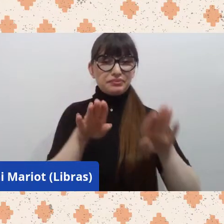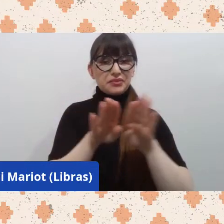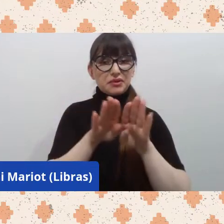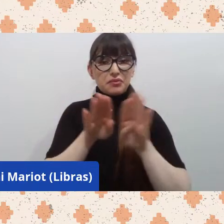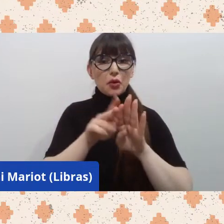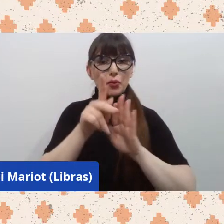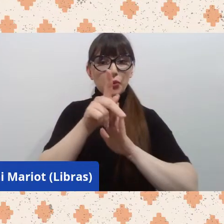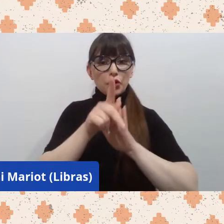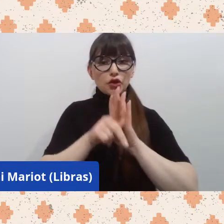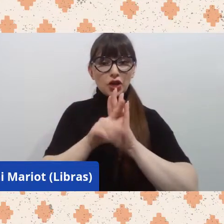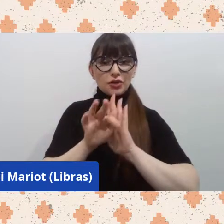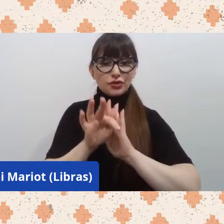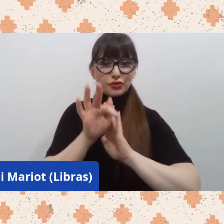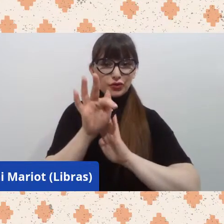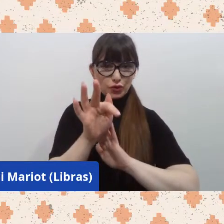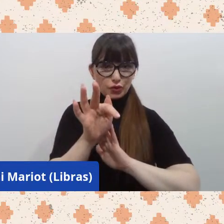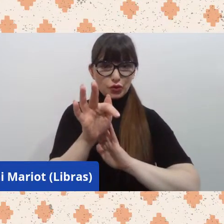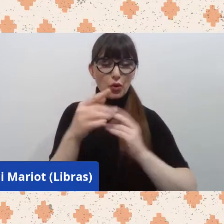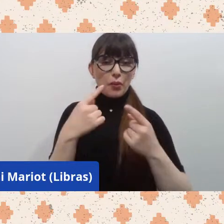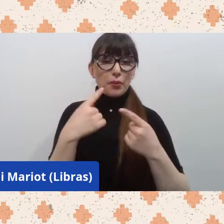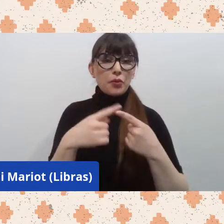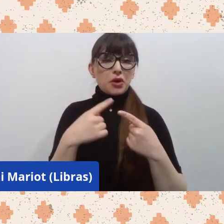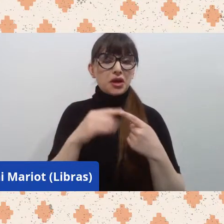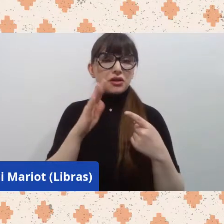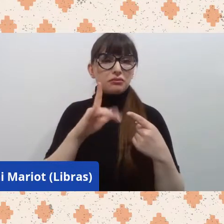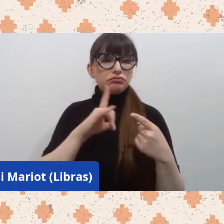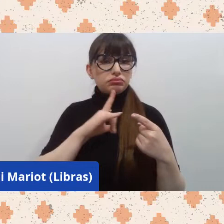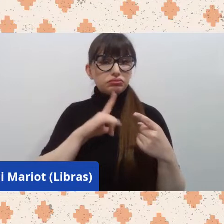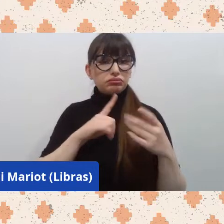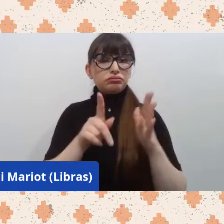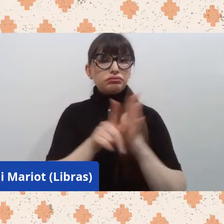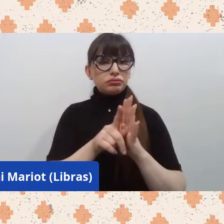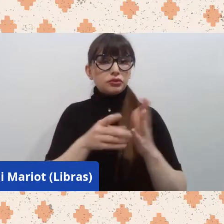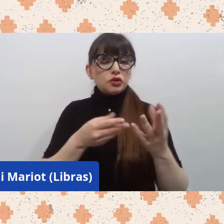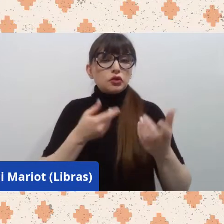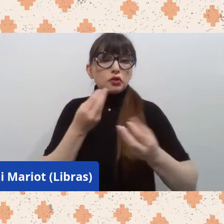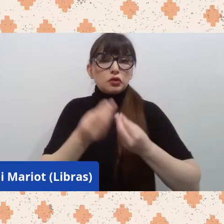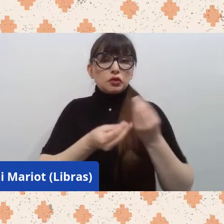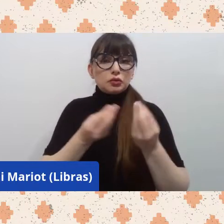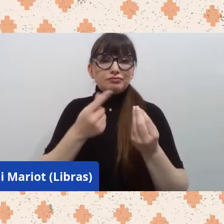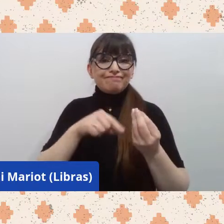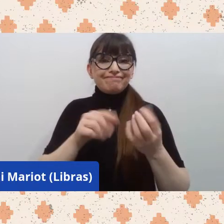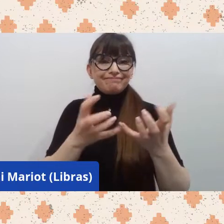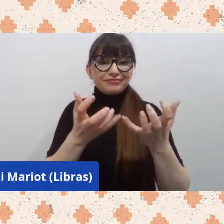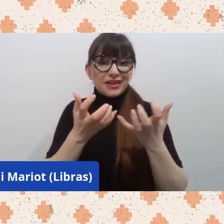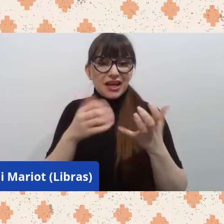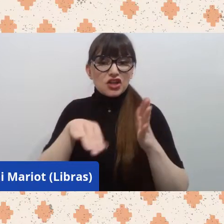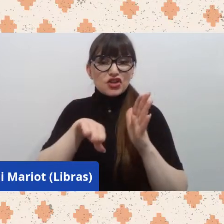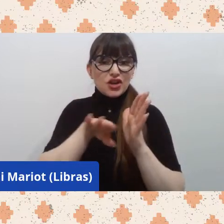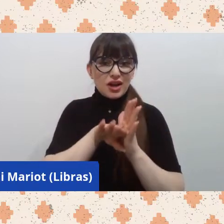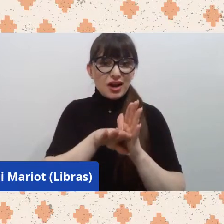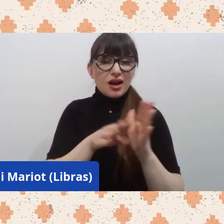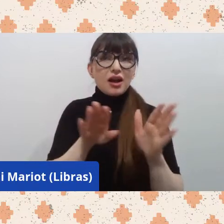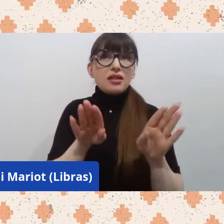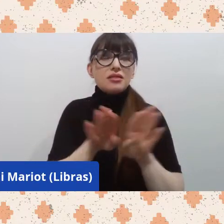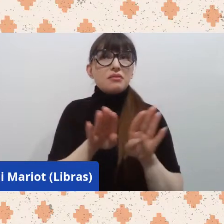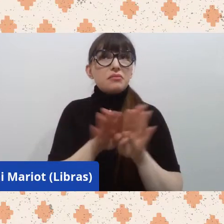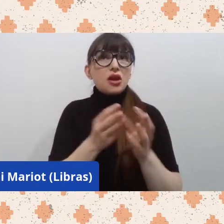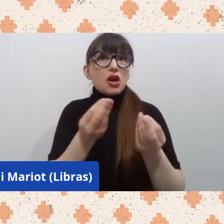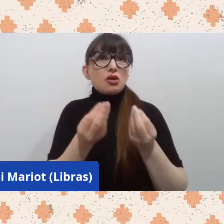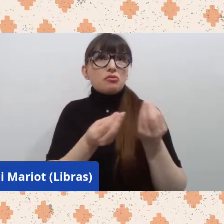futuro. Então, elas dizem muito mais sobre aonde a gente quer chegar e como a gente quer se